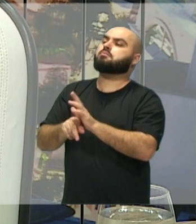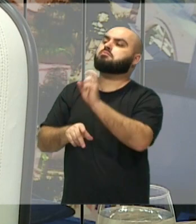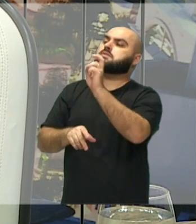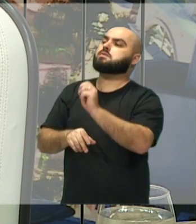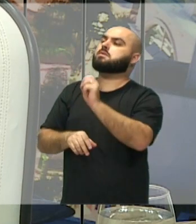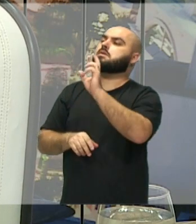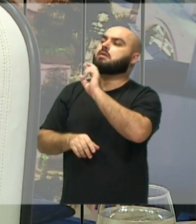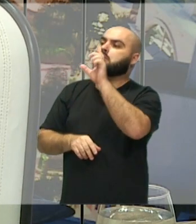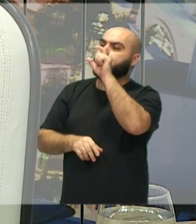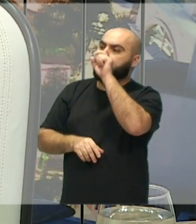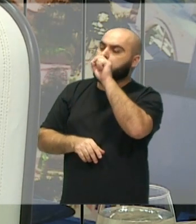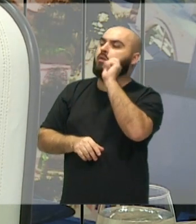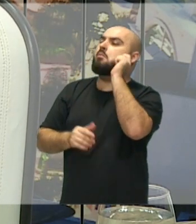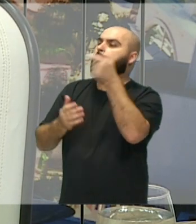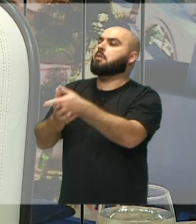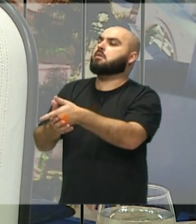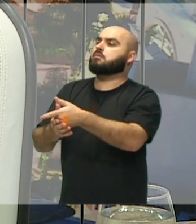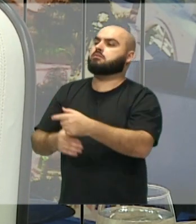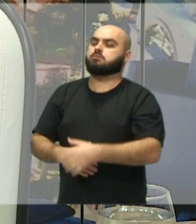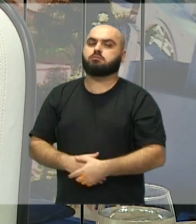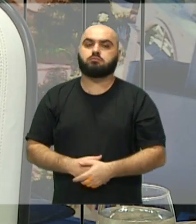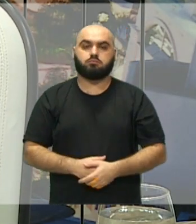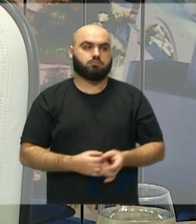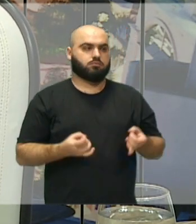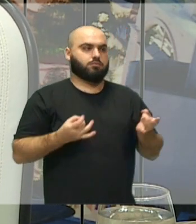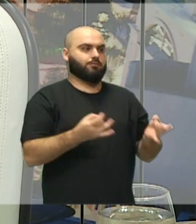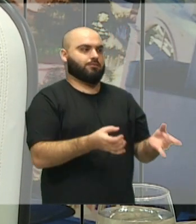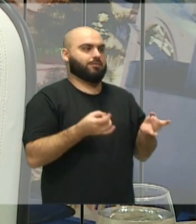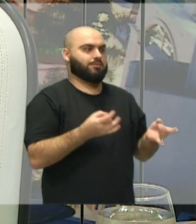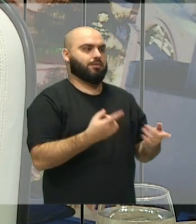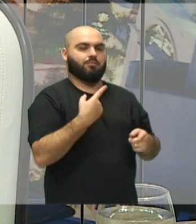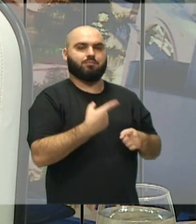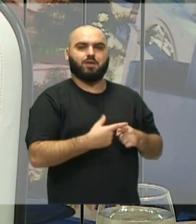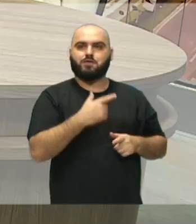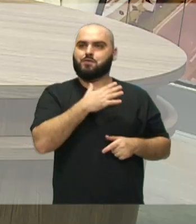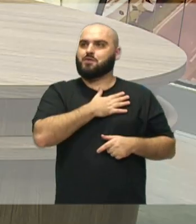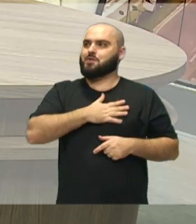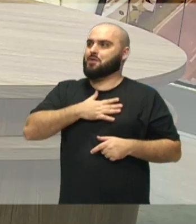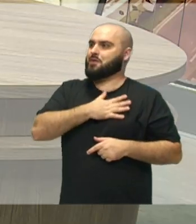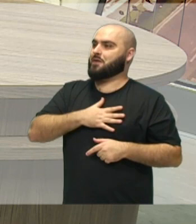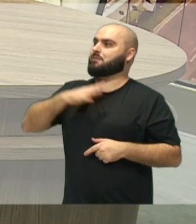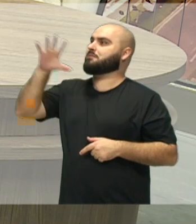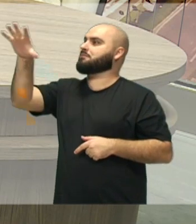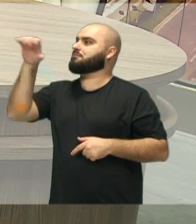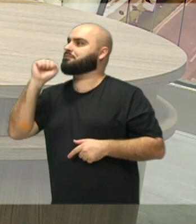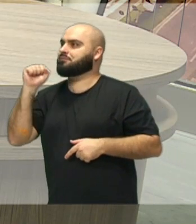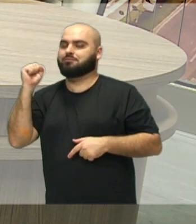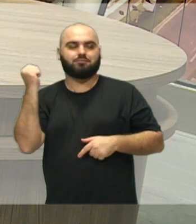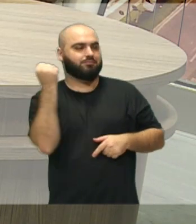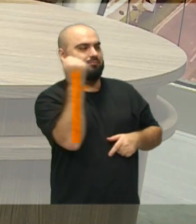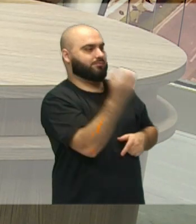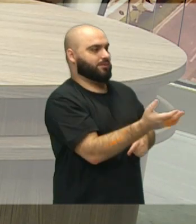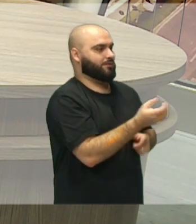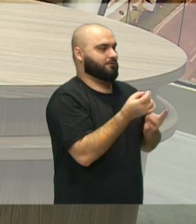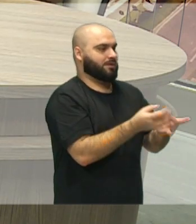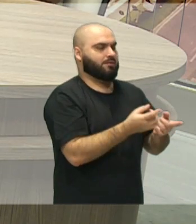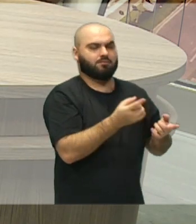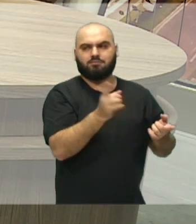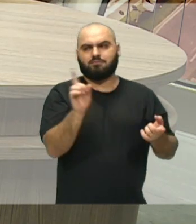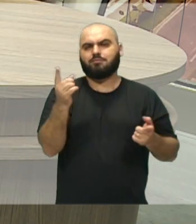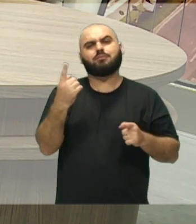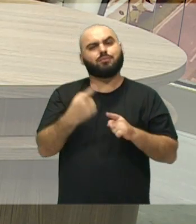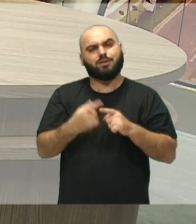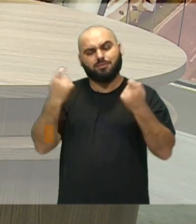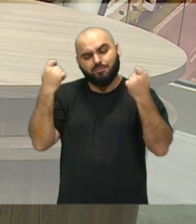conseguir. E eles vendiam, não é porque eles tinham gosto de ir lá e destruir o meio ambiente, porque eles precisavam de